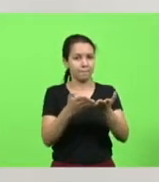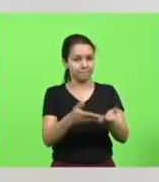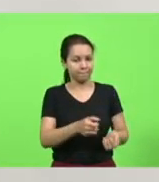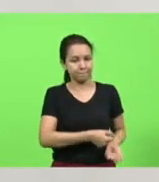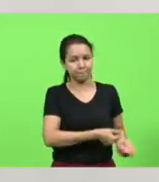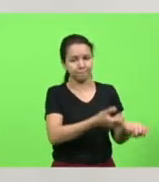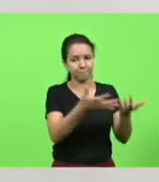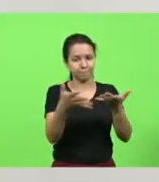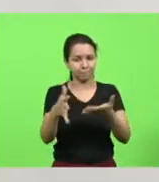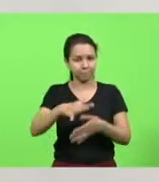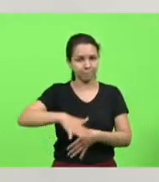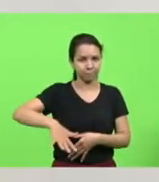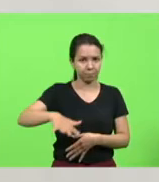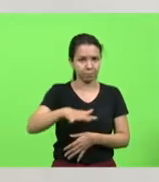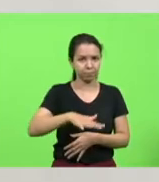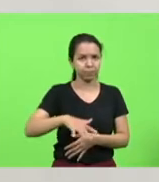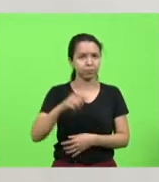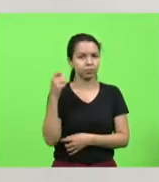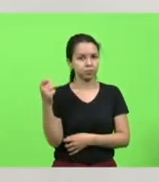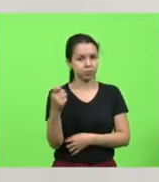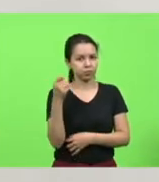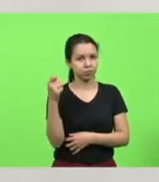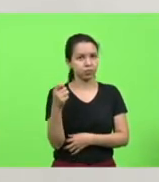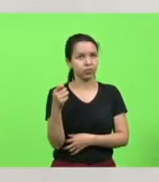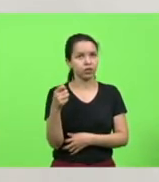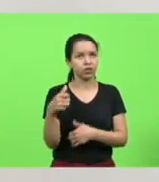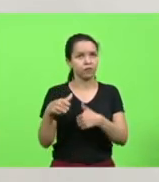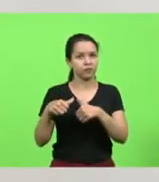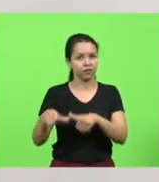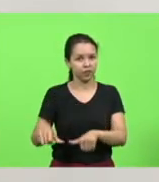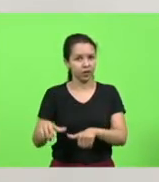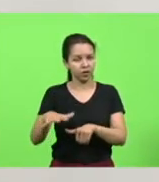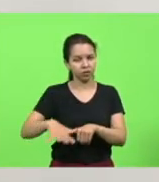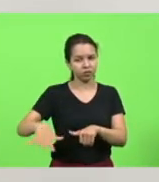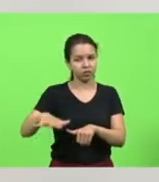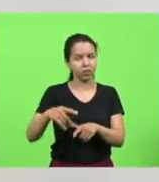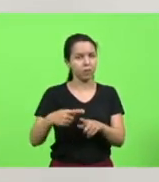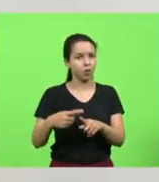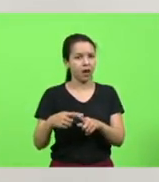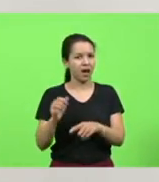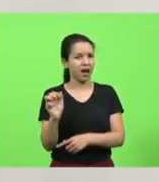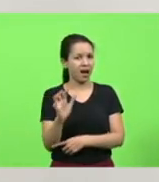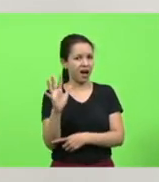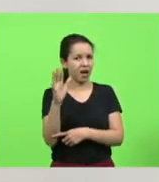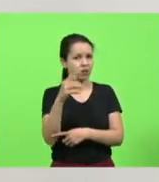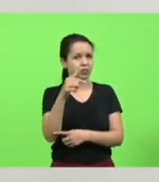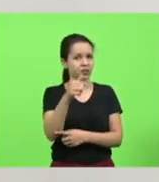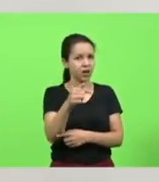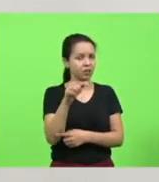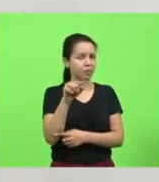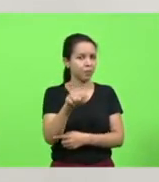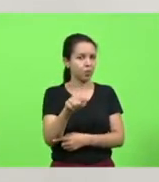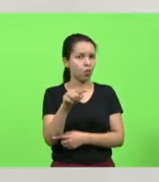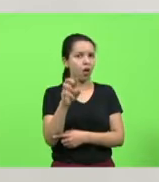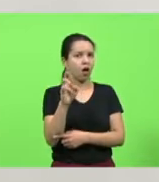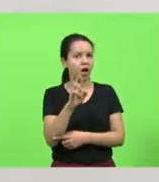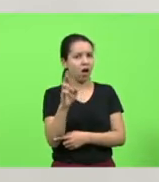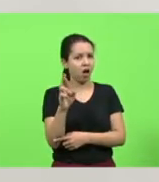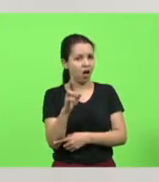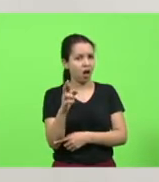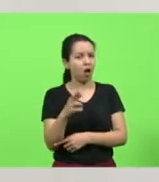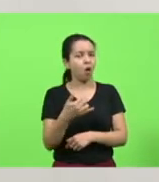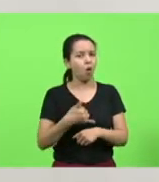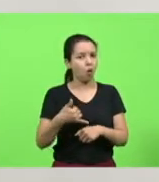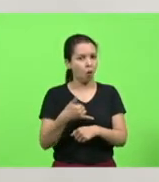riograndenses, geralmente por lá ficam, porque é muito caro, é cerca de 7, 8 mil reais de óleo para se deslocar